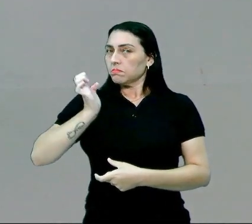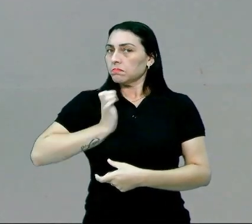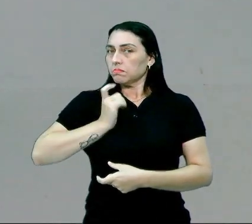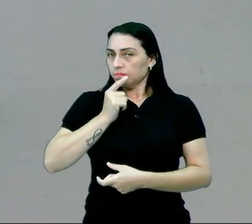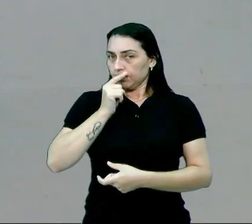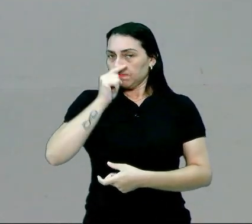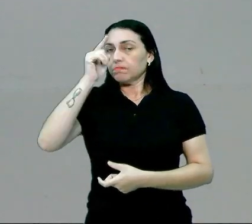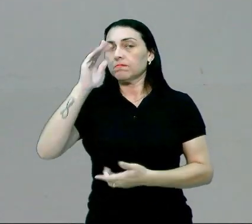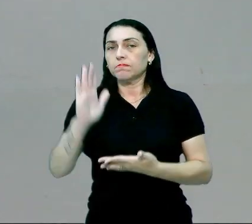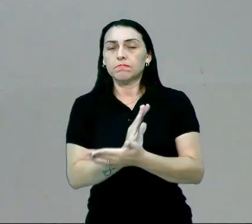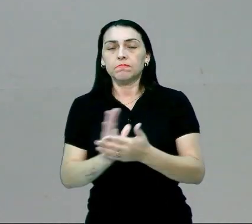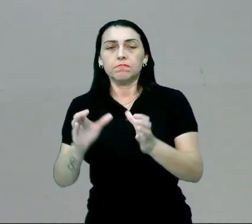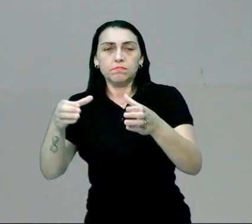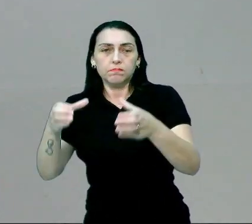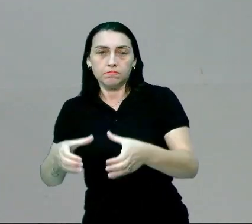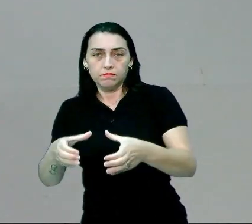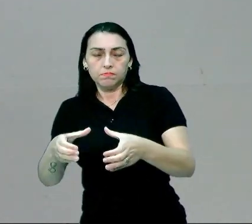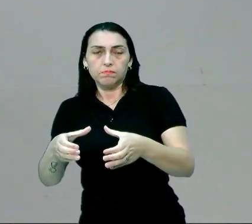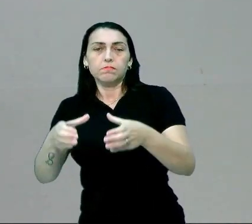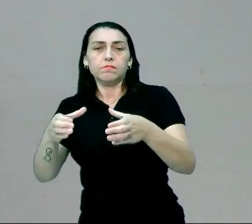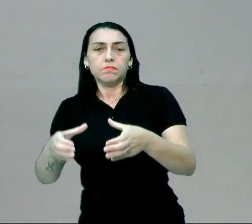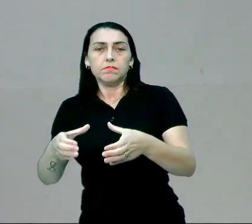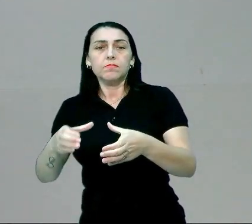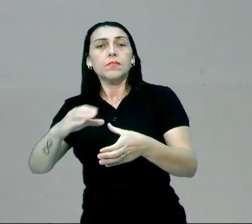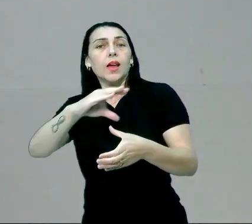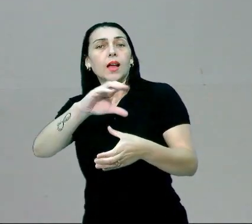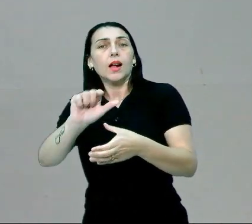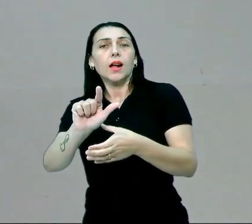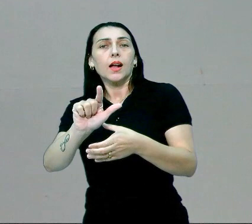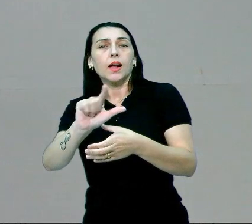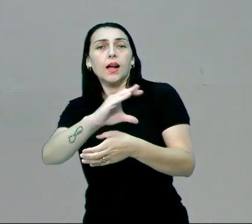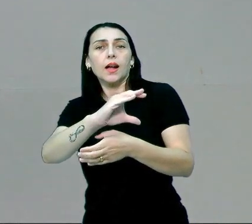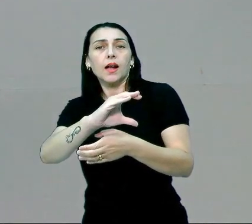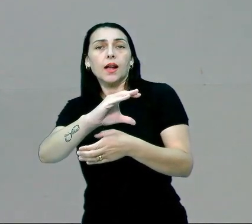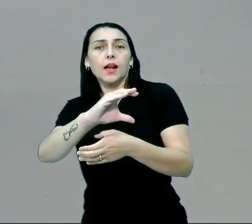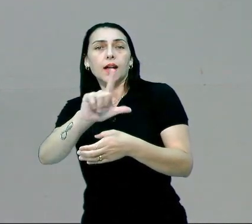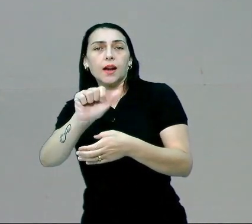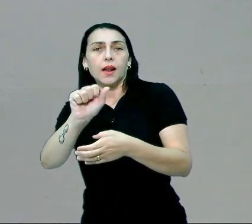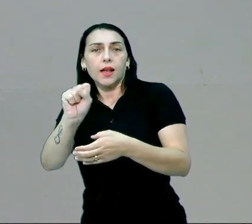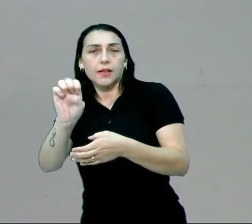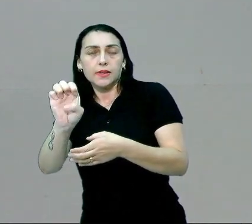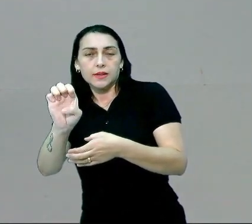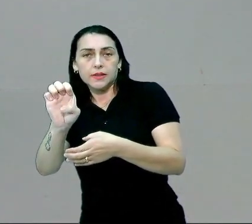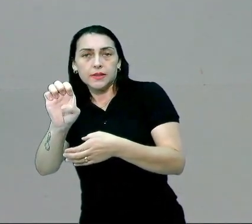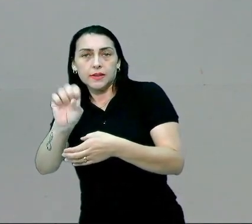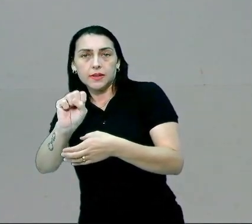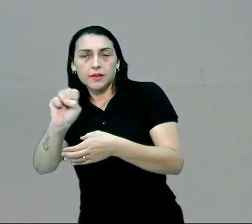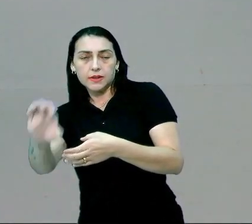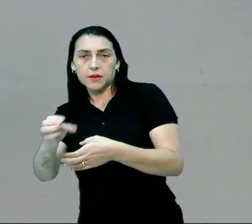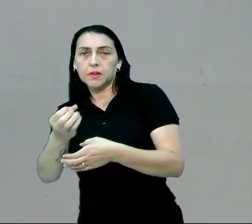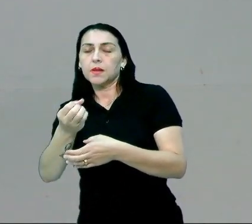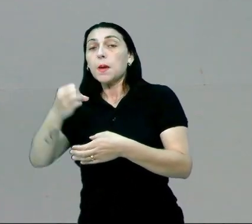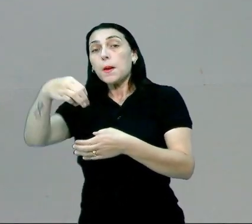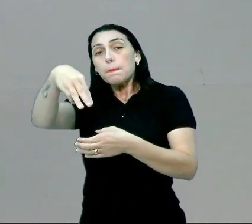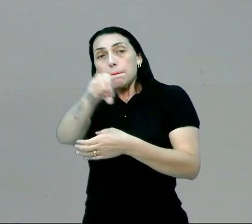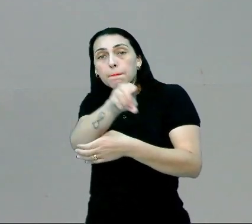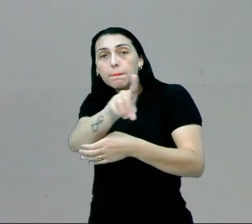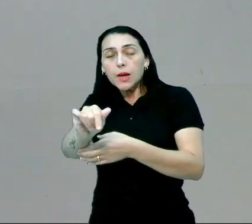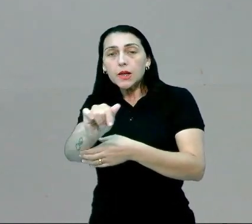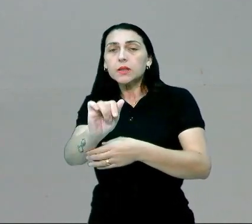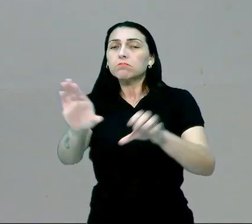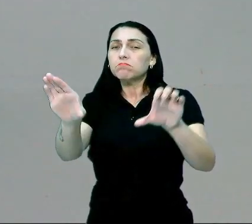bairros, eles são classificados como os bairros de classe média. Então, geralmente, esses bairros, eles acabam sendo muito